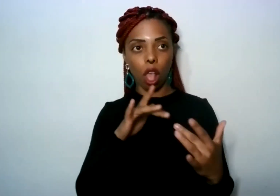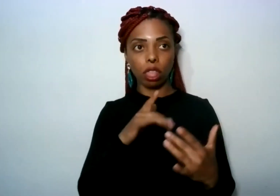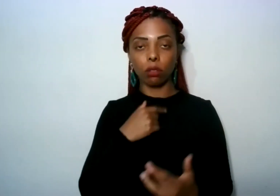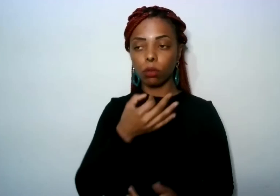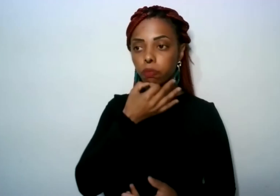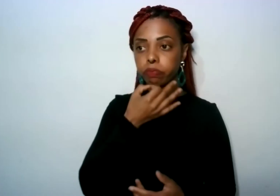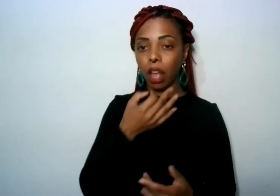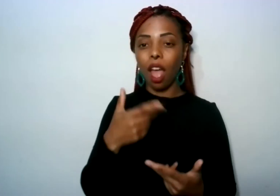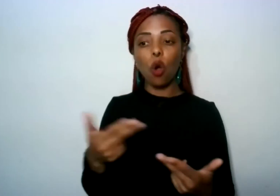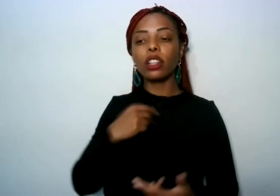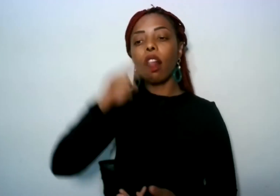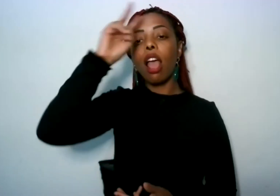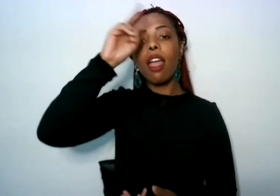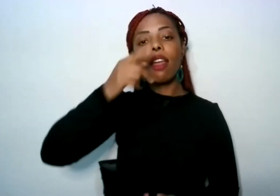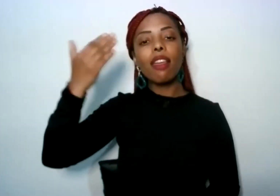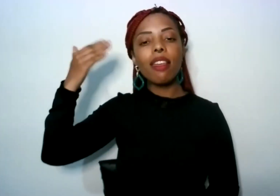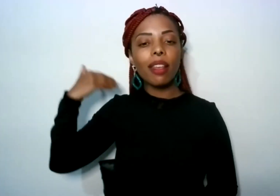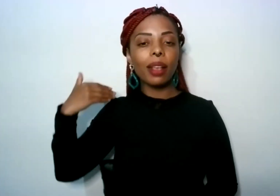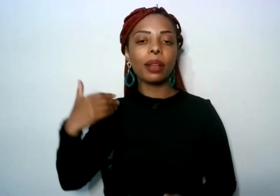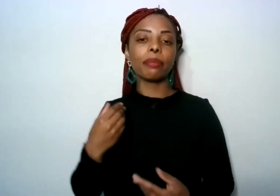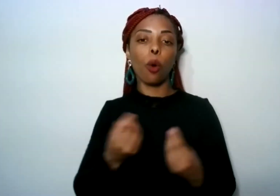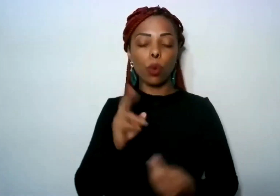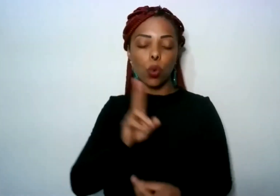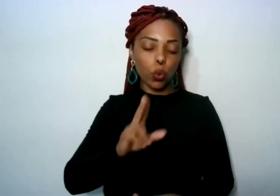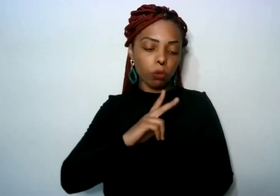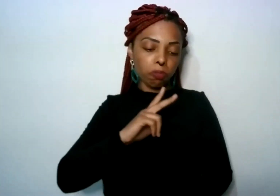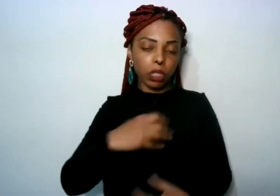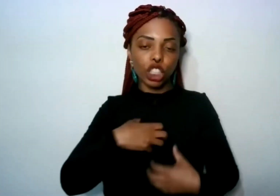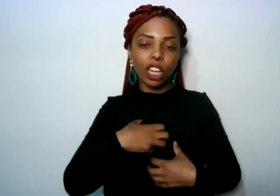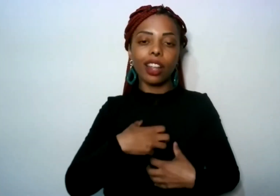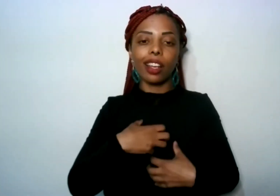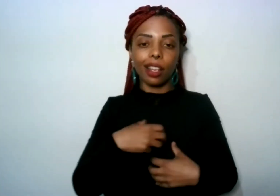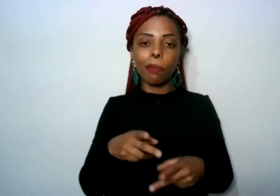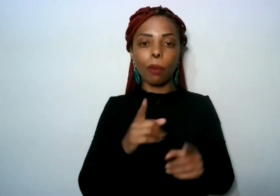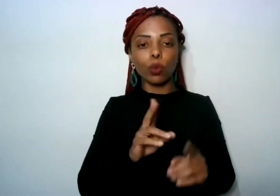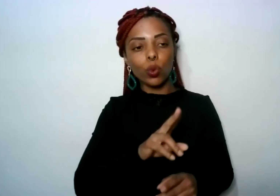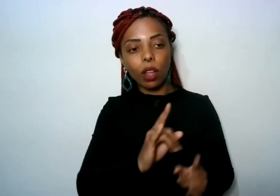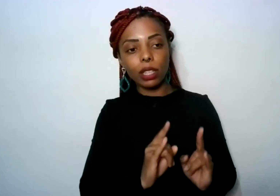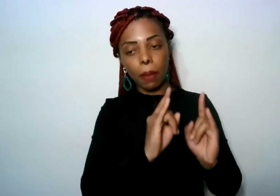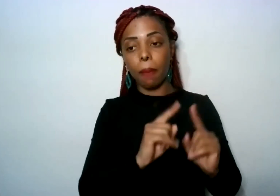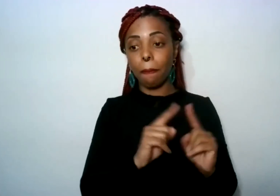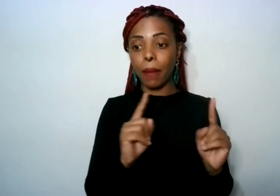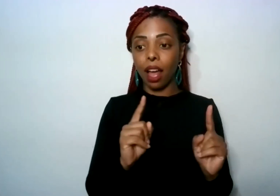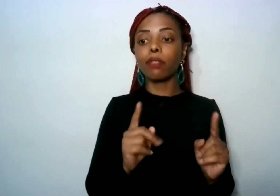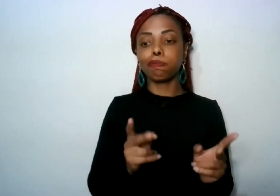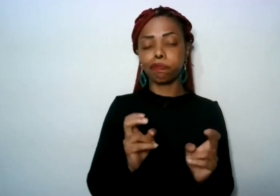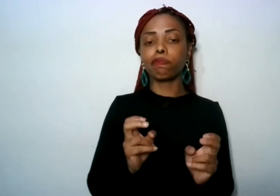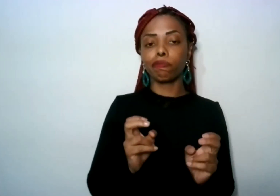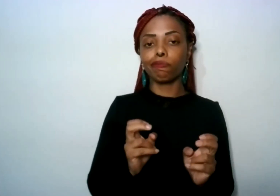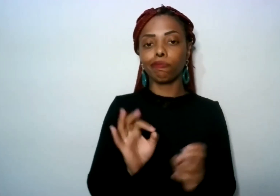memoriais relatos de utilização pessoal desse edifício então a gente percebe que sim está ligado